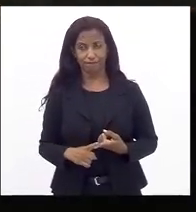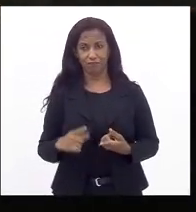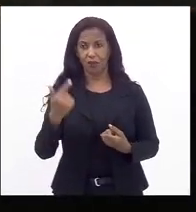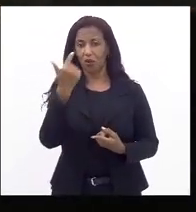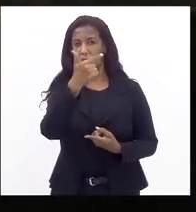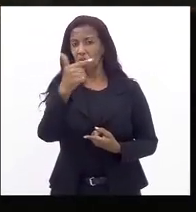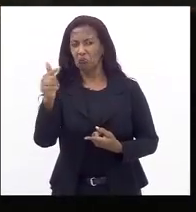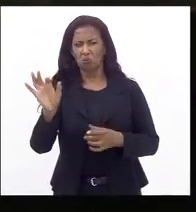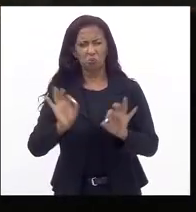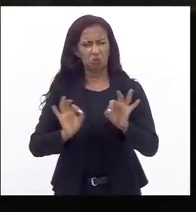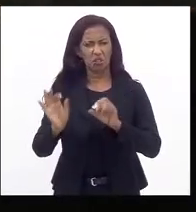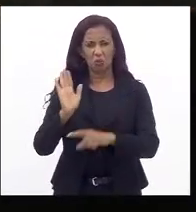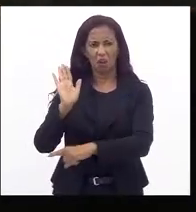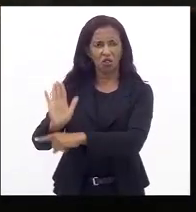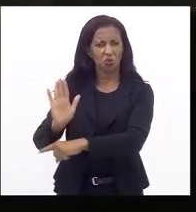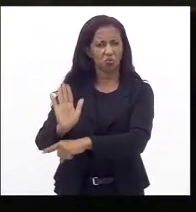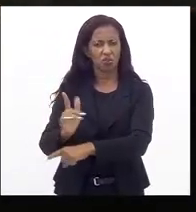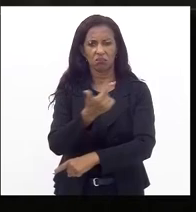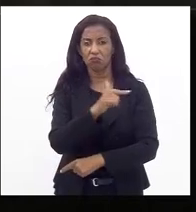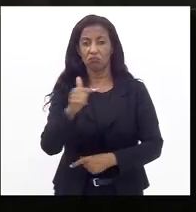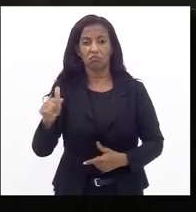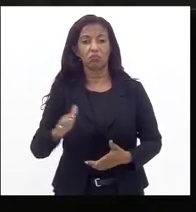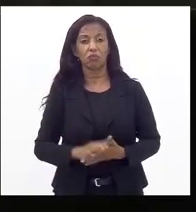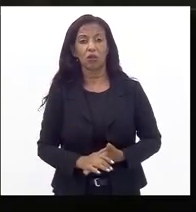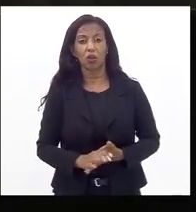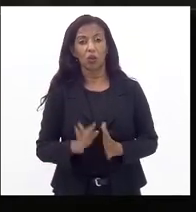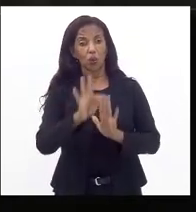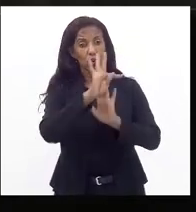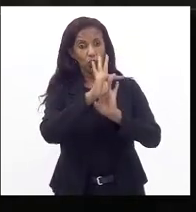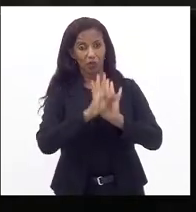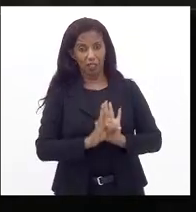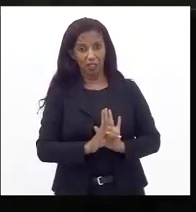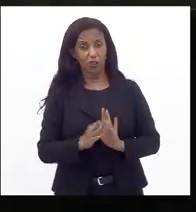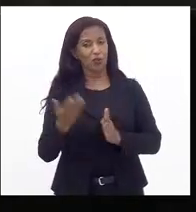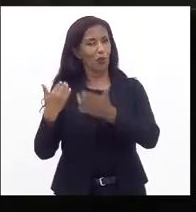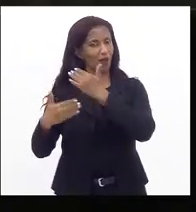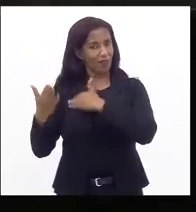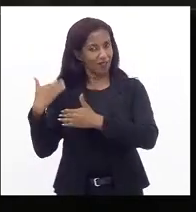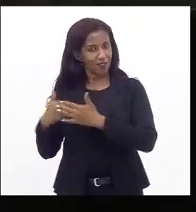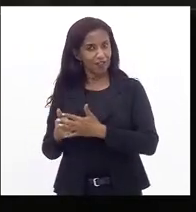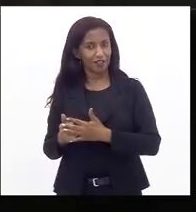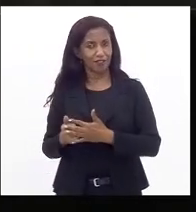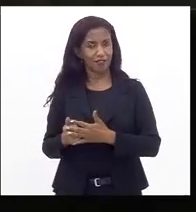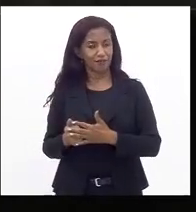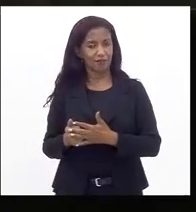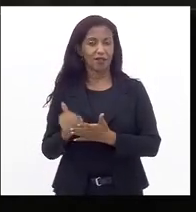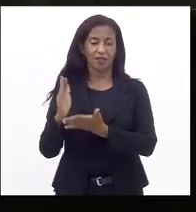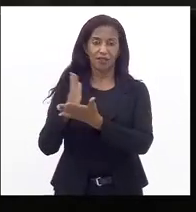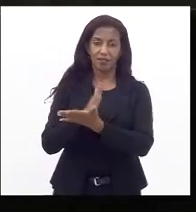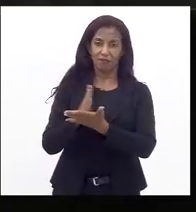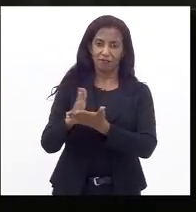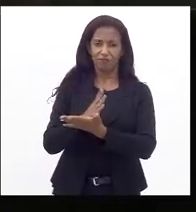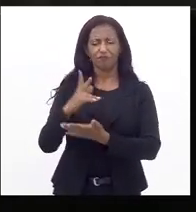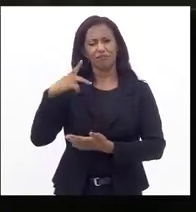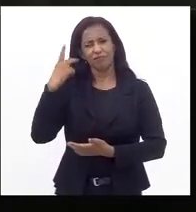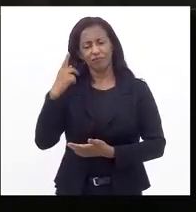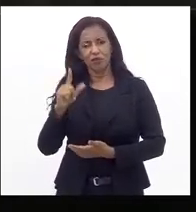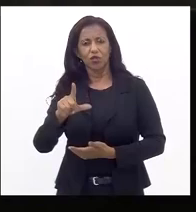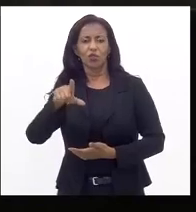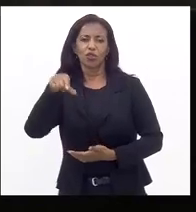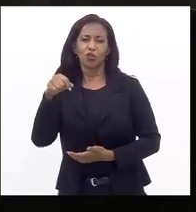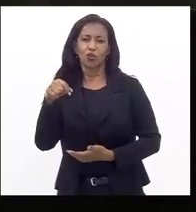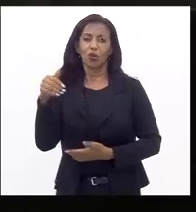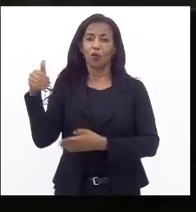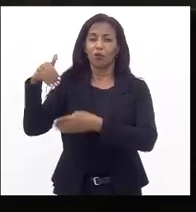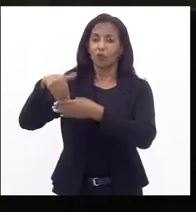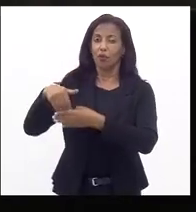e não tem nenhum benefício e o texto que nós estávamos voltando que alguns parlamentares optaram